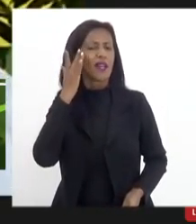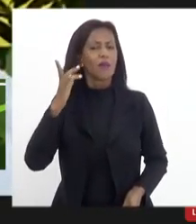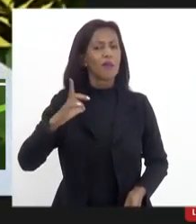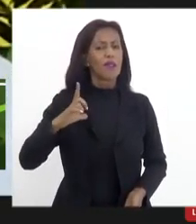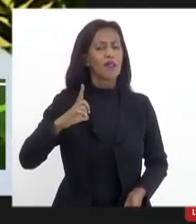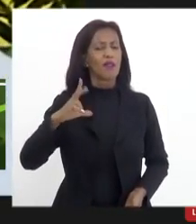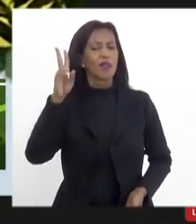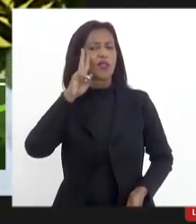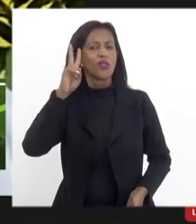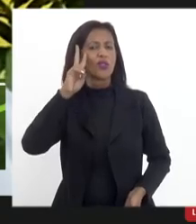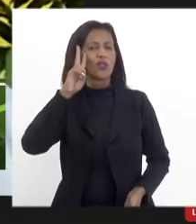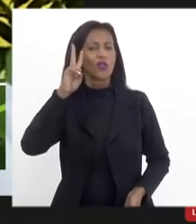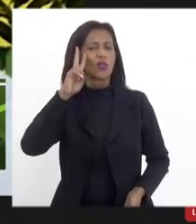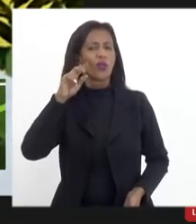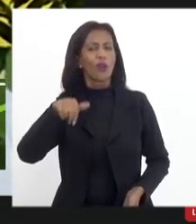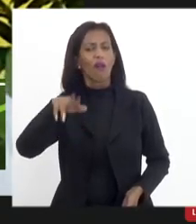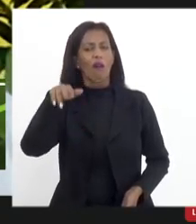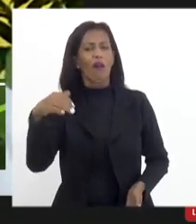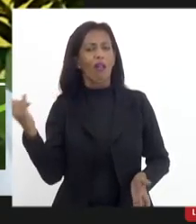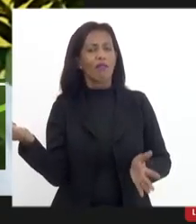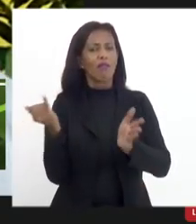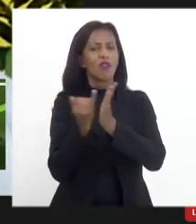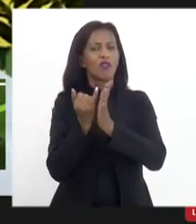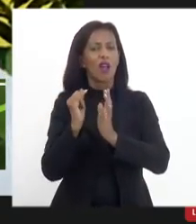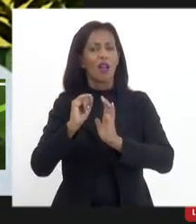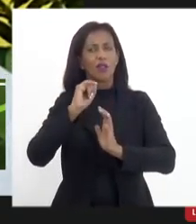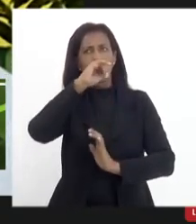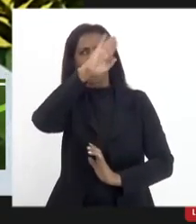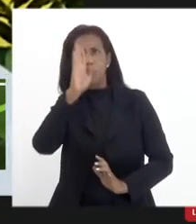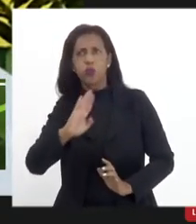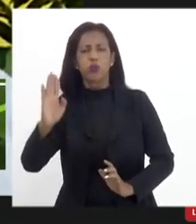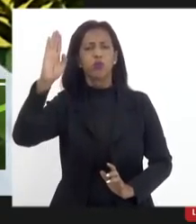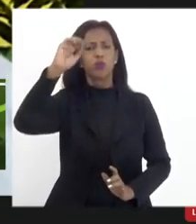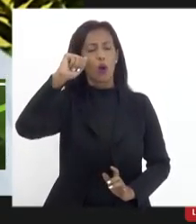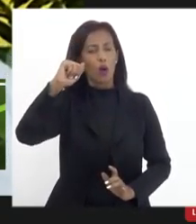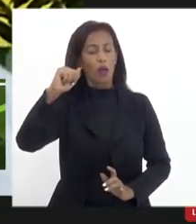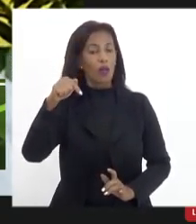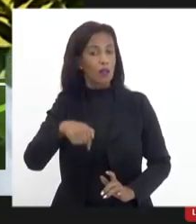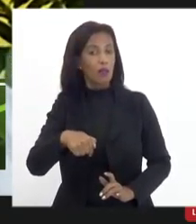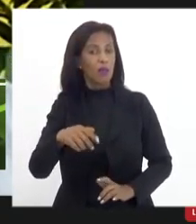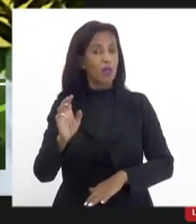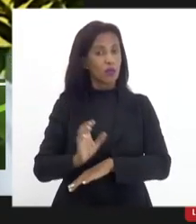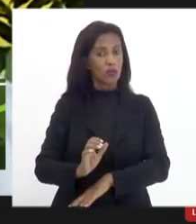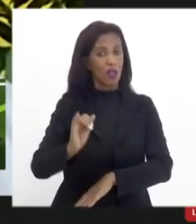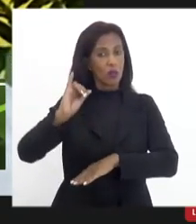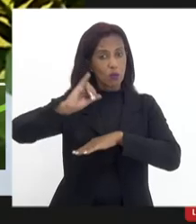nossa história, a vivência, a identidade nacional e do nosso Estado fluminense está aí